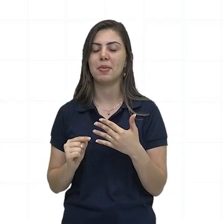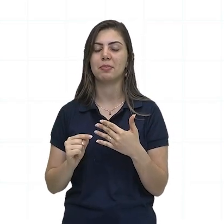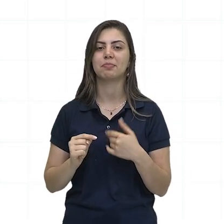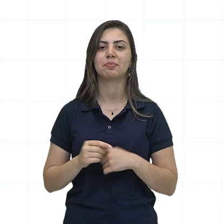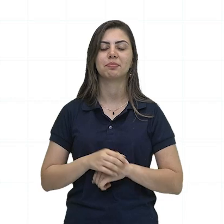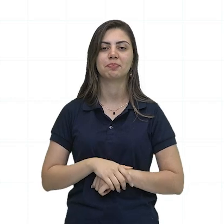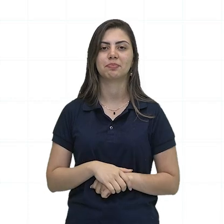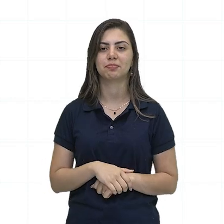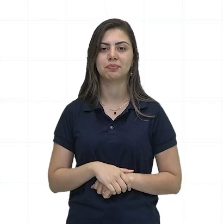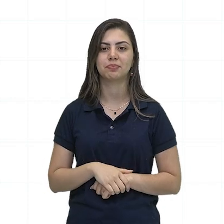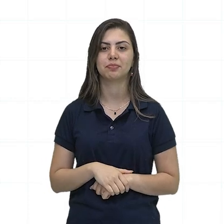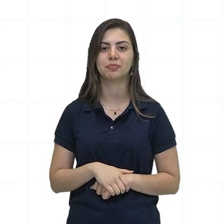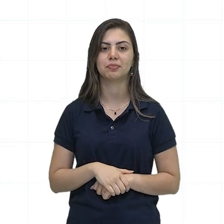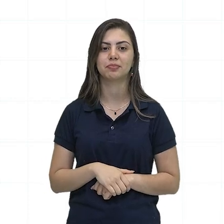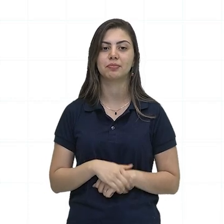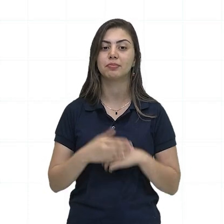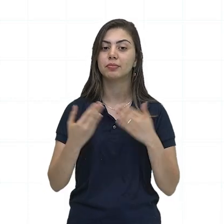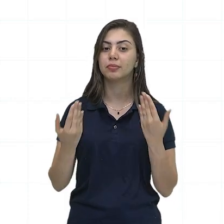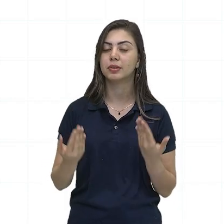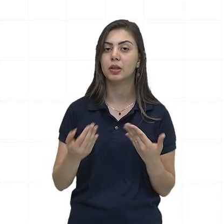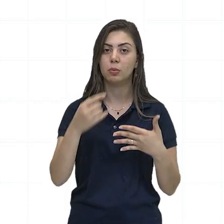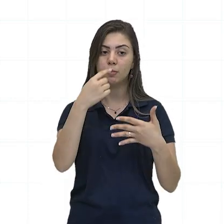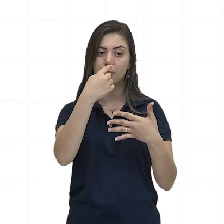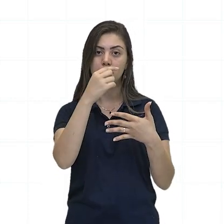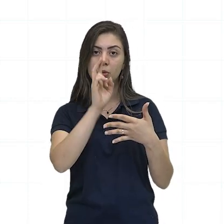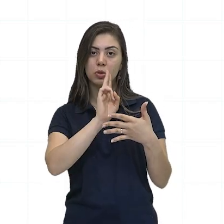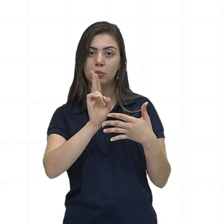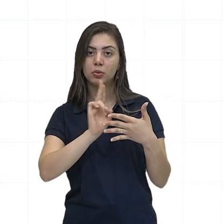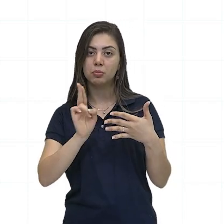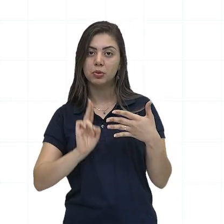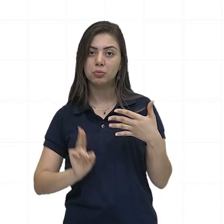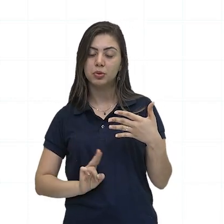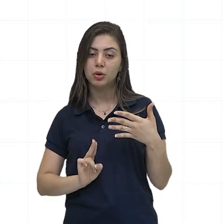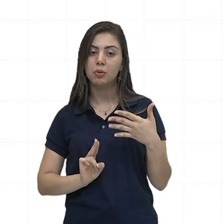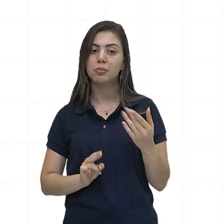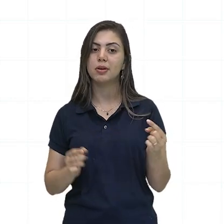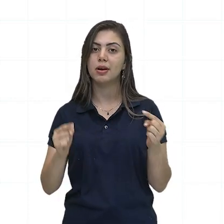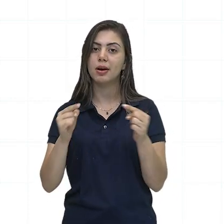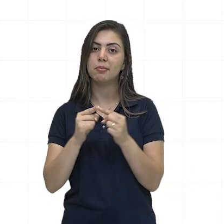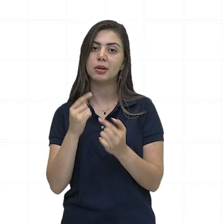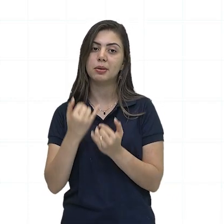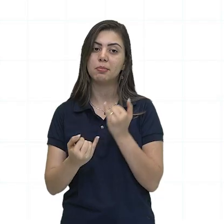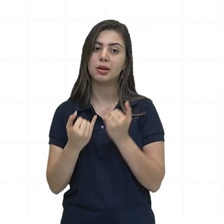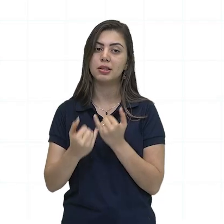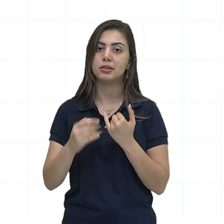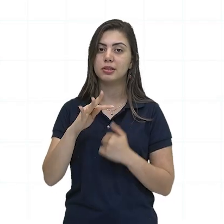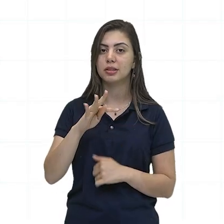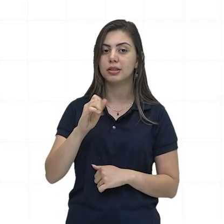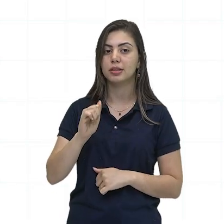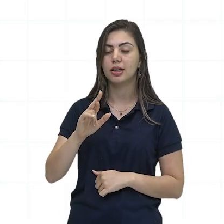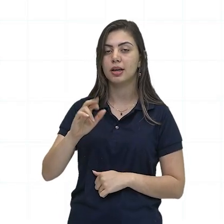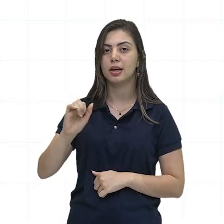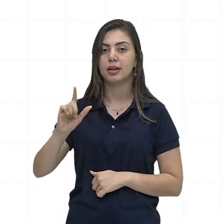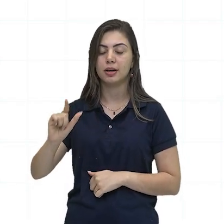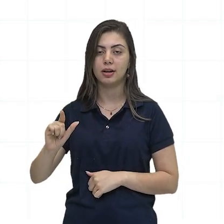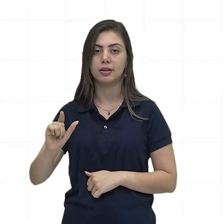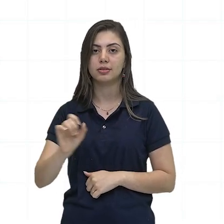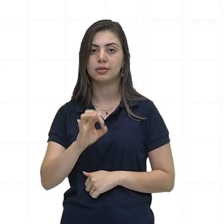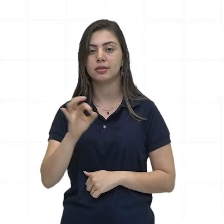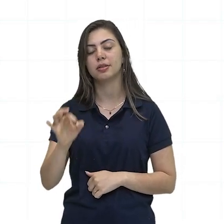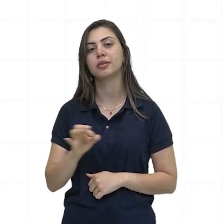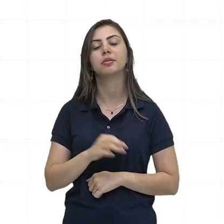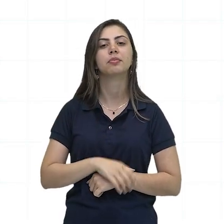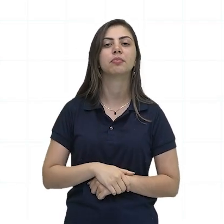agarramento, Certo? Então, o cauca, marajoara, galhofa e baçula são exemplos de lutas que têm o agarrar,